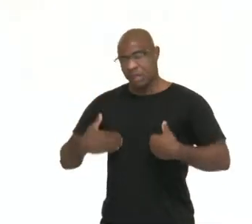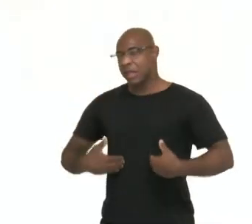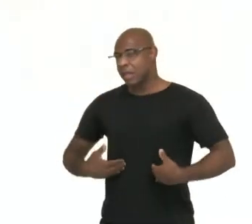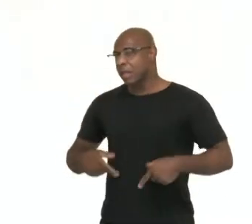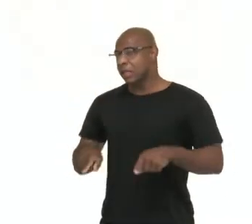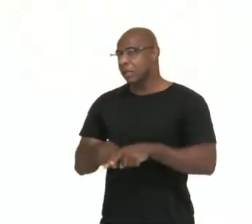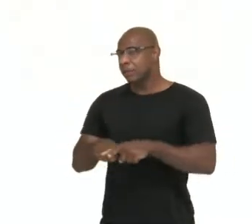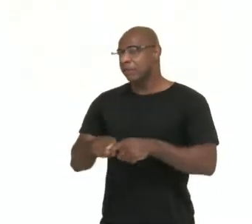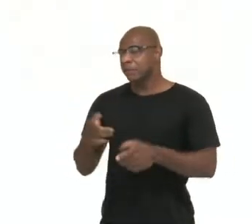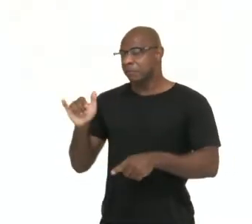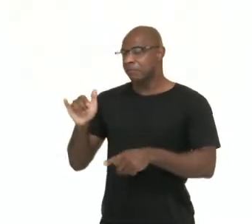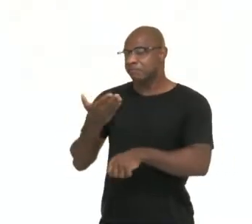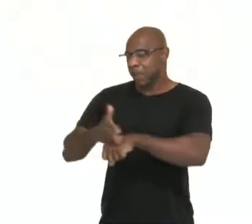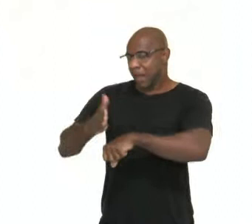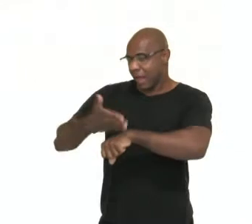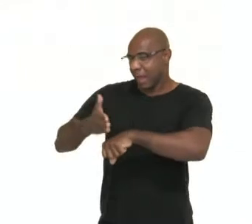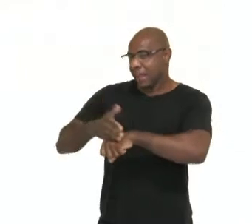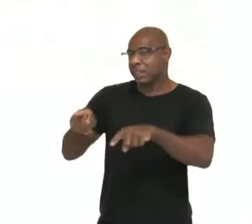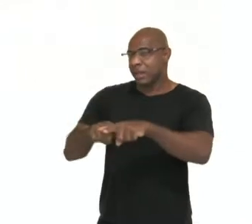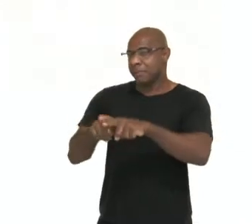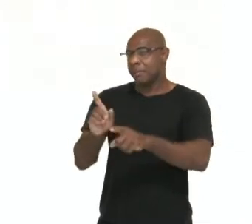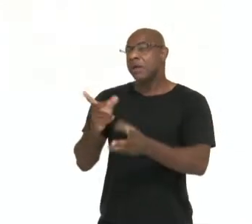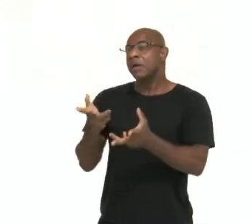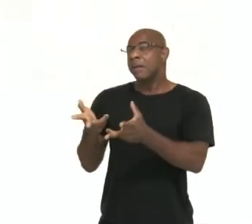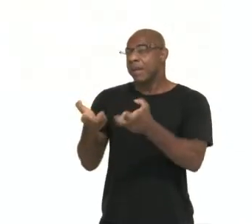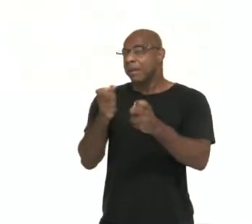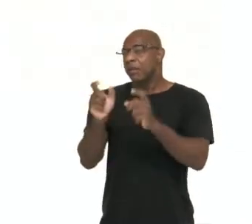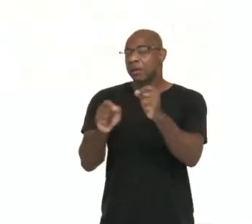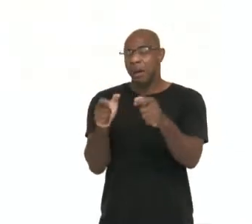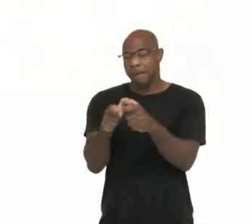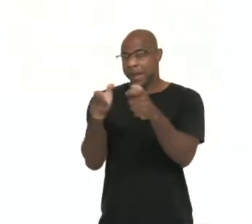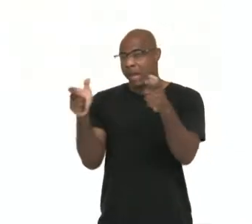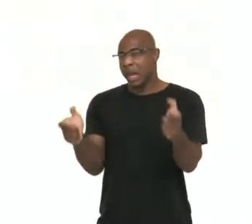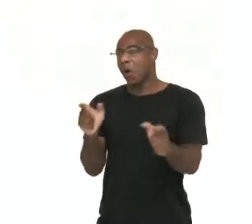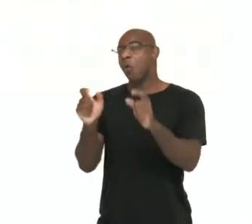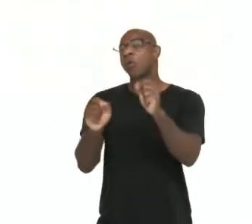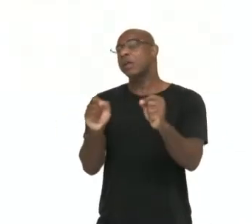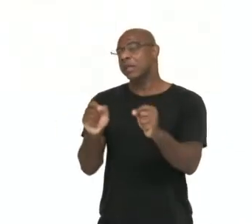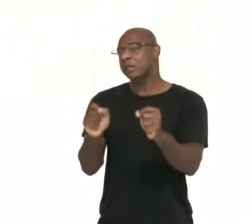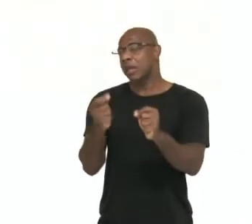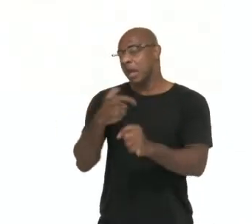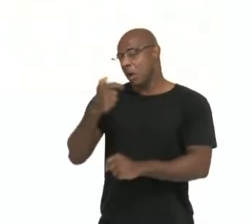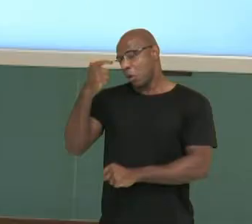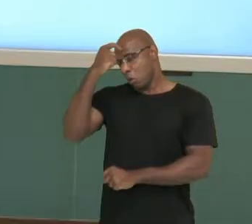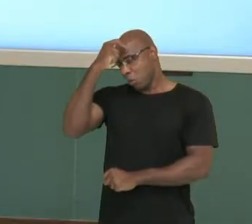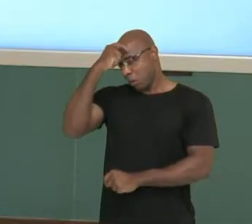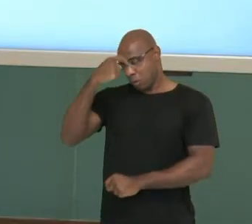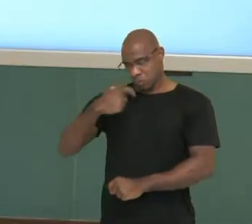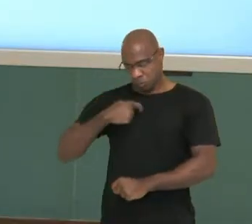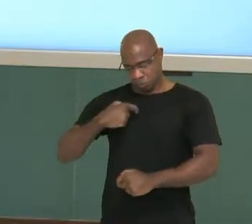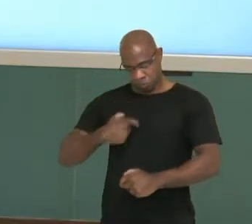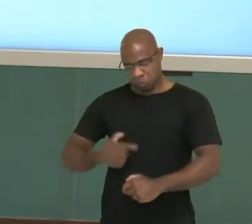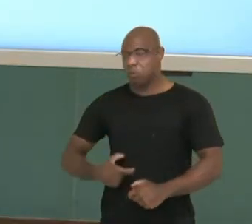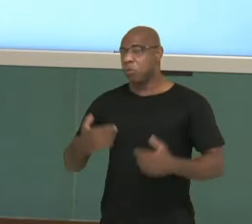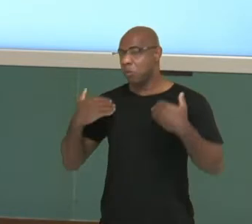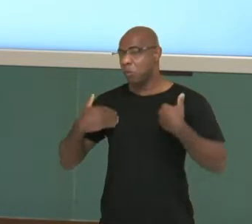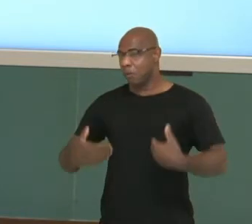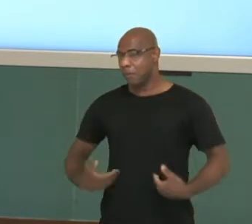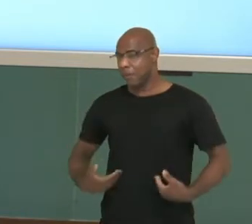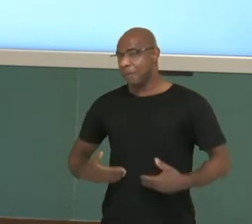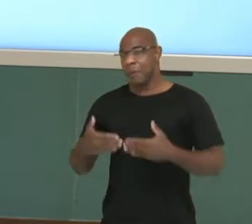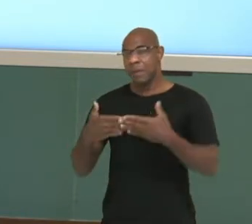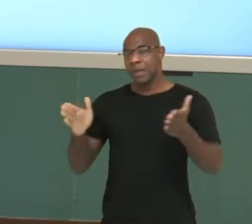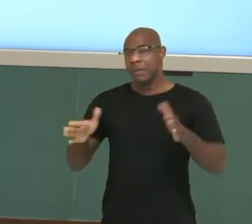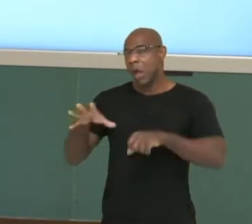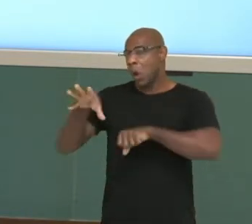provocadas pela sua prática, visando a ampliação da consciência corporal, né? Ampliando o